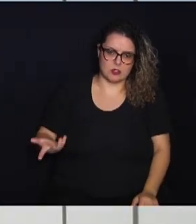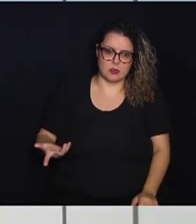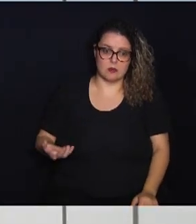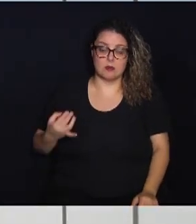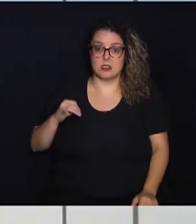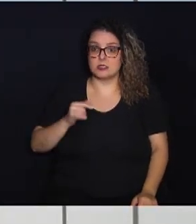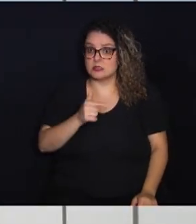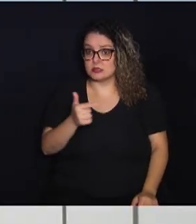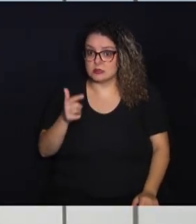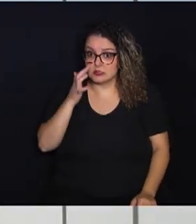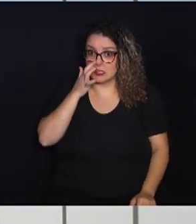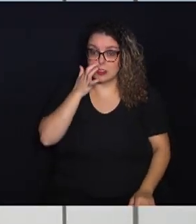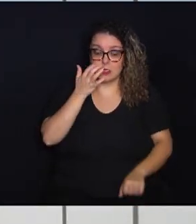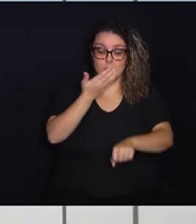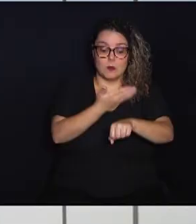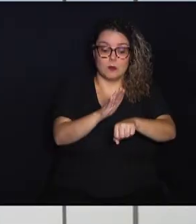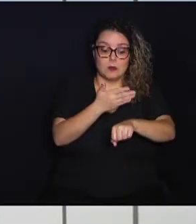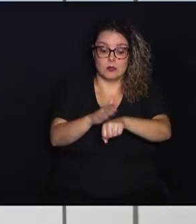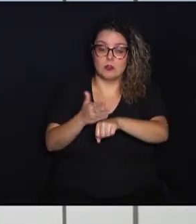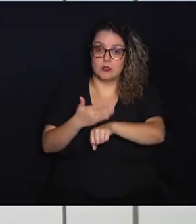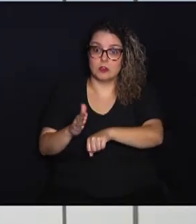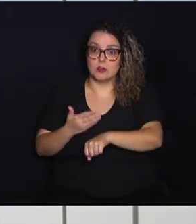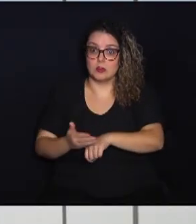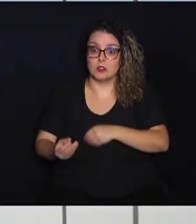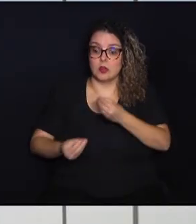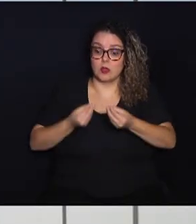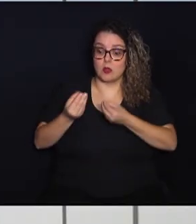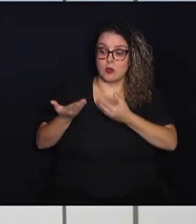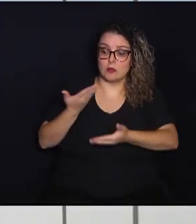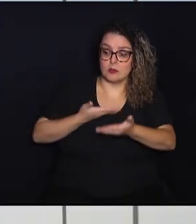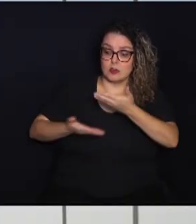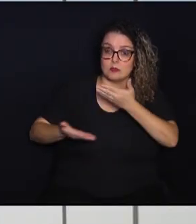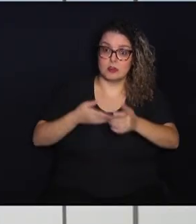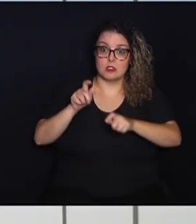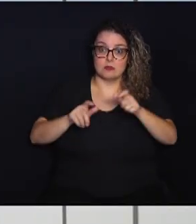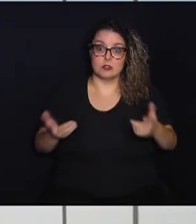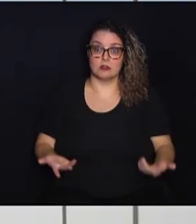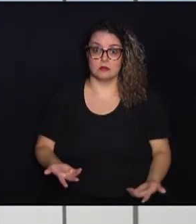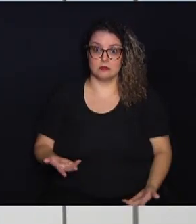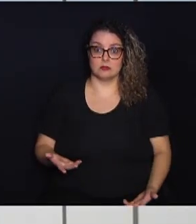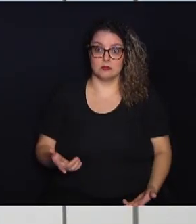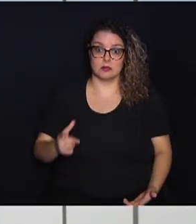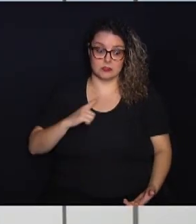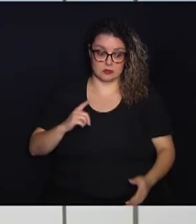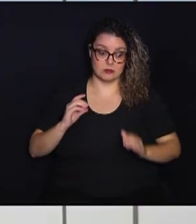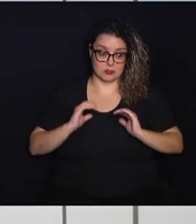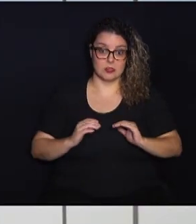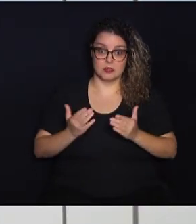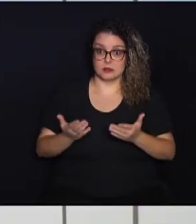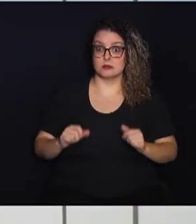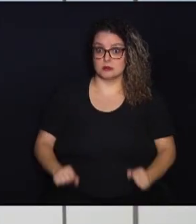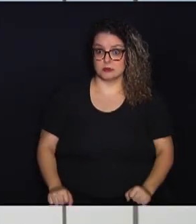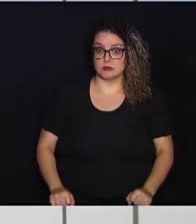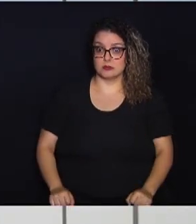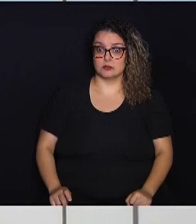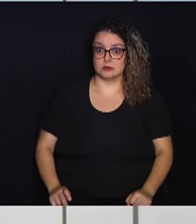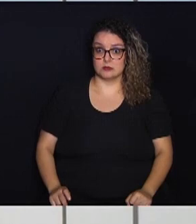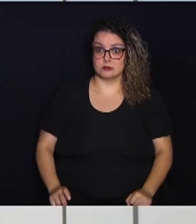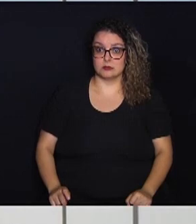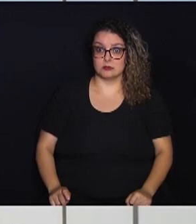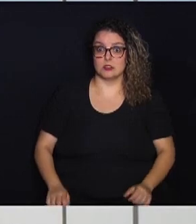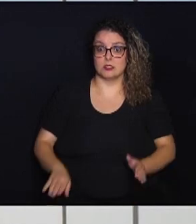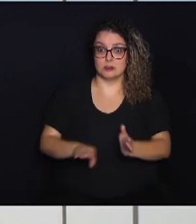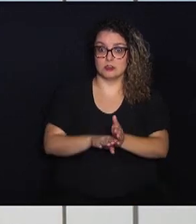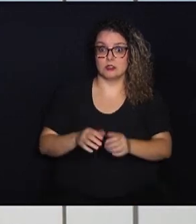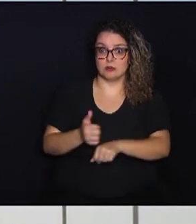você não tem o treinamento de como interagir com as outras pessoas, você fica com esse comportamento. E aí você chega para um